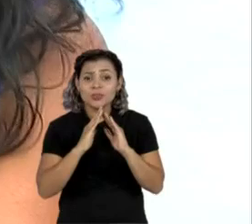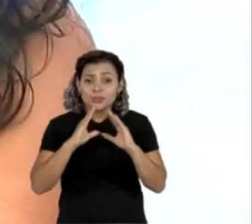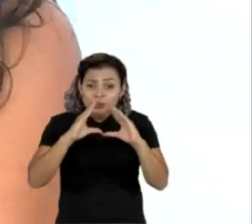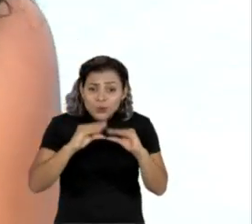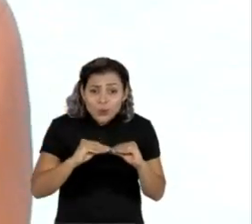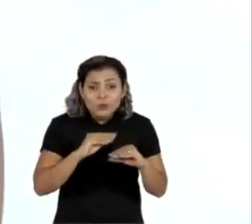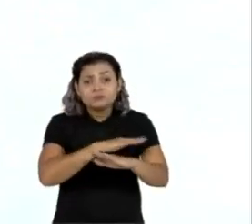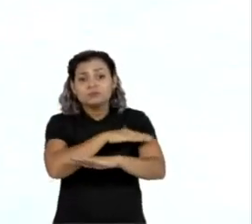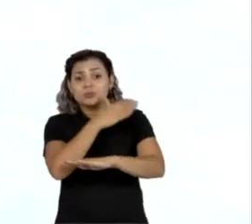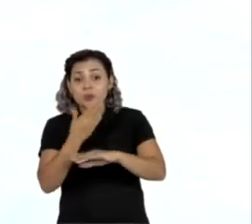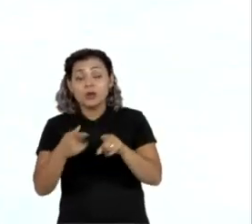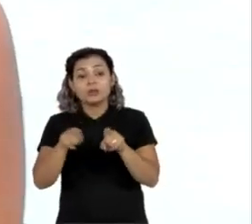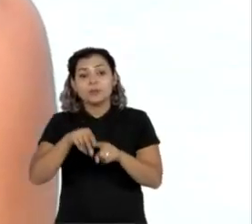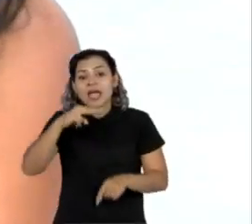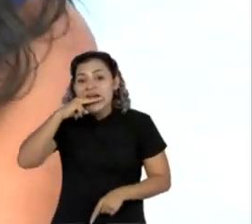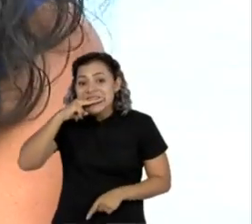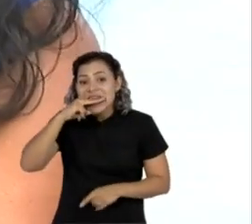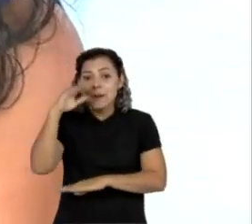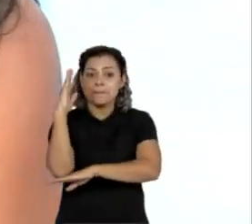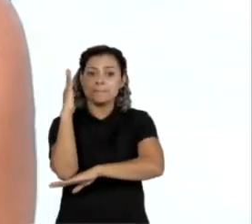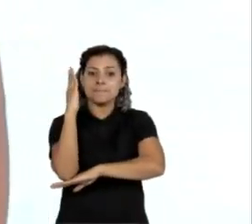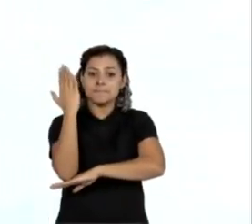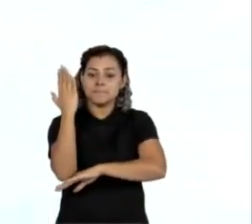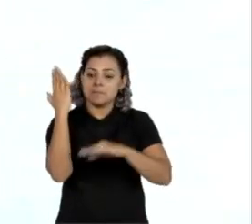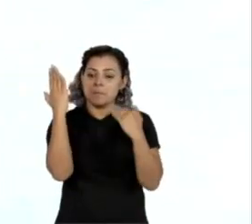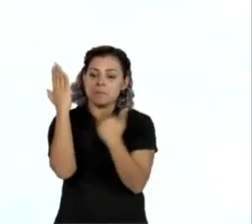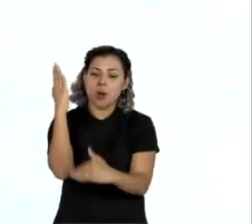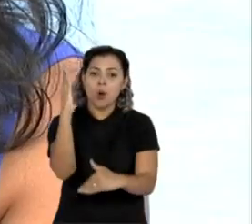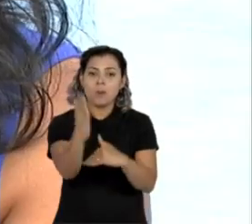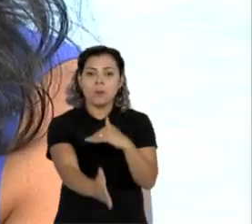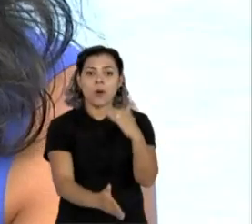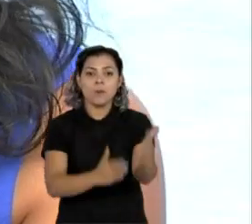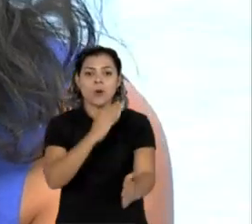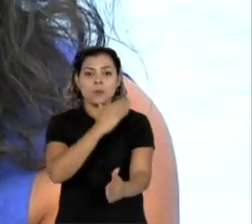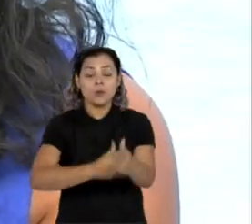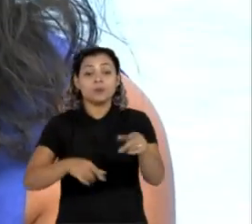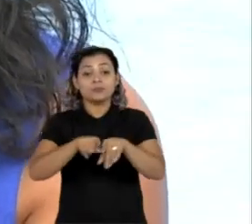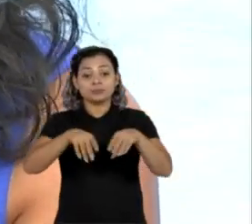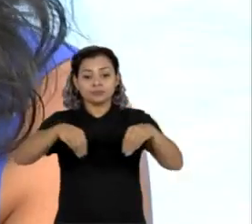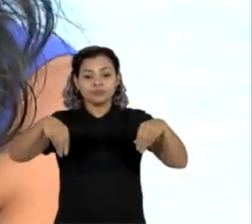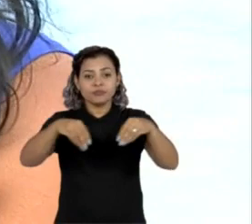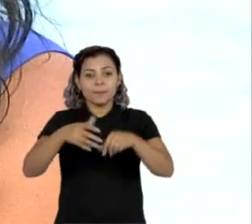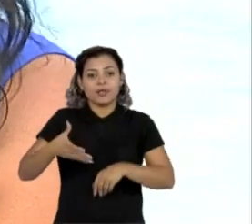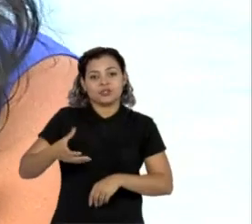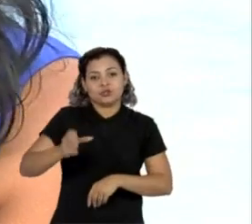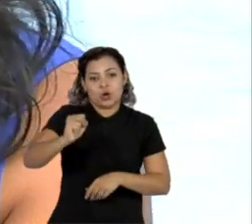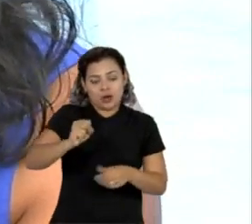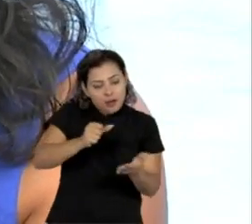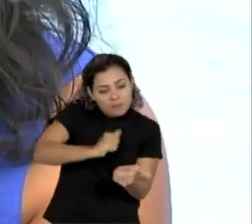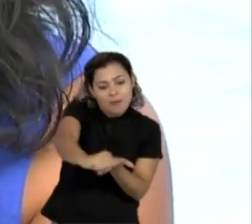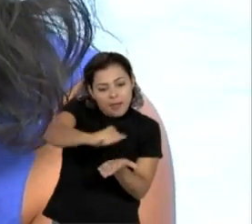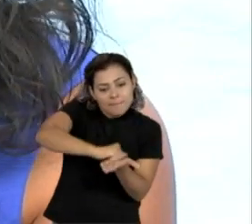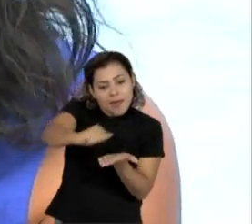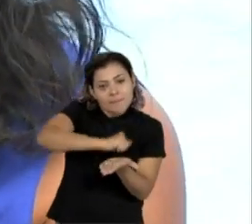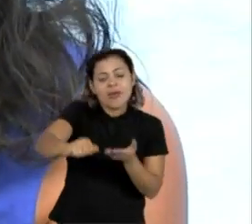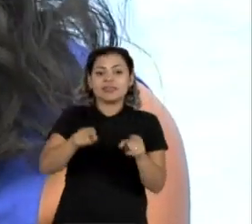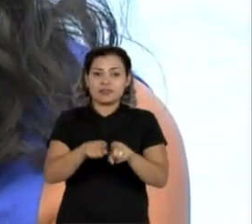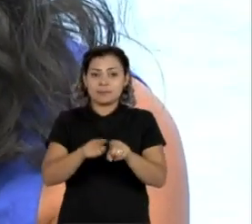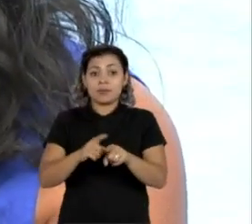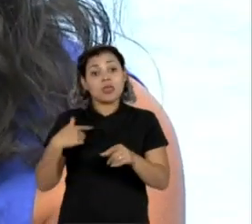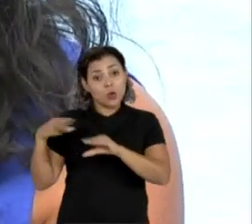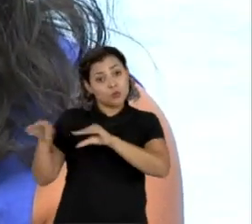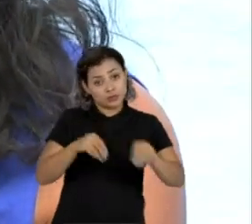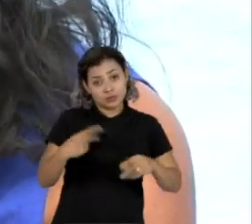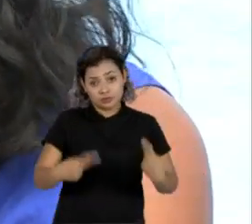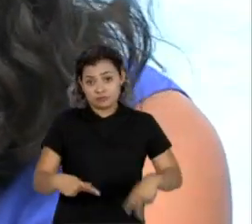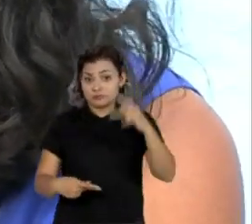de cana, que a gente também cortava cana à noite, ou na casa de farinha, fazendo farinha de mandioca. Vim para São Paulo para trabalhar em casa de família mesmo e dar uma vida melhor para